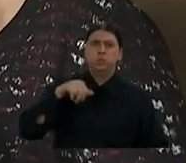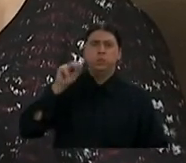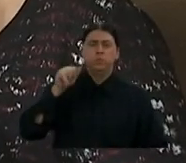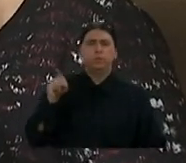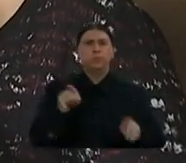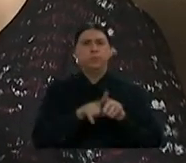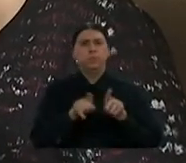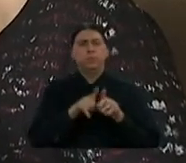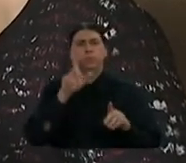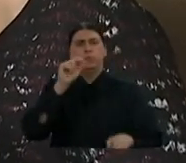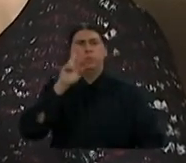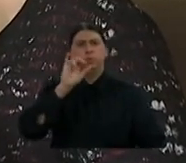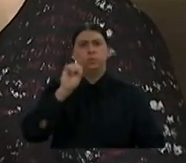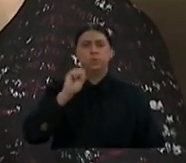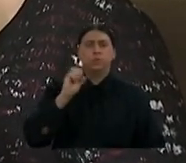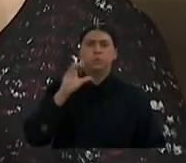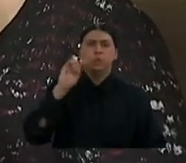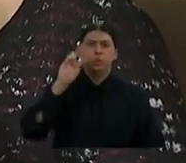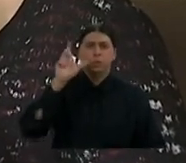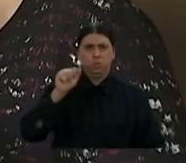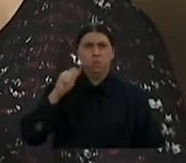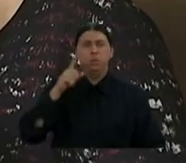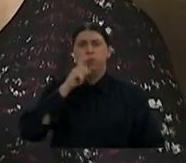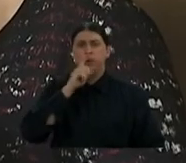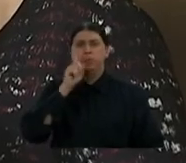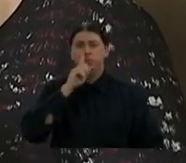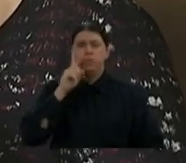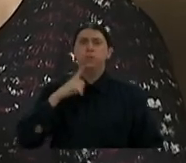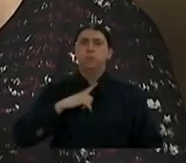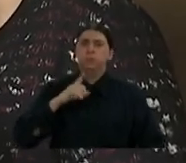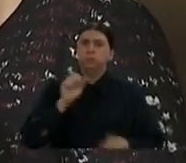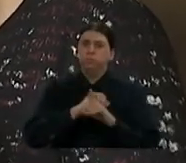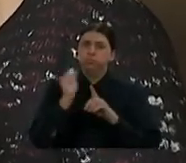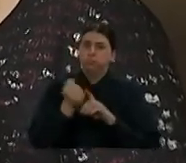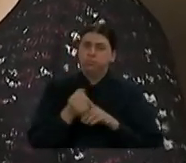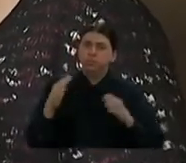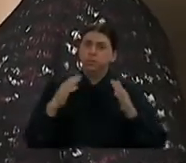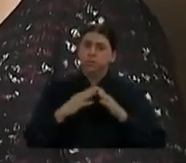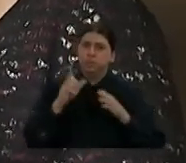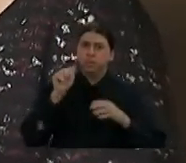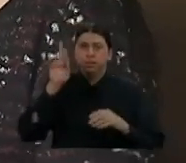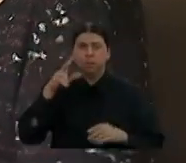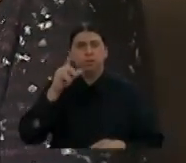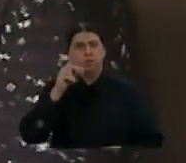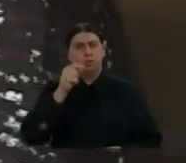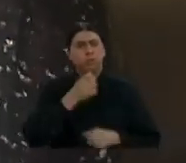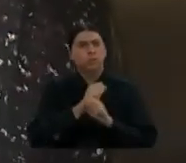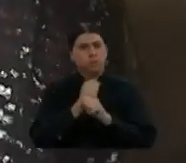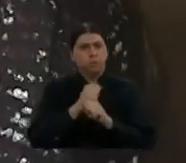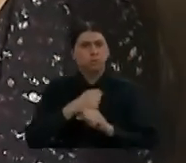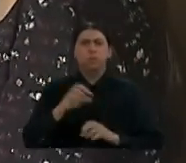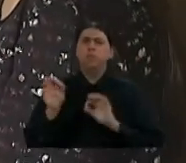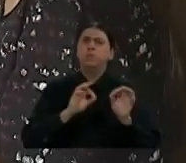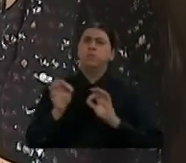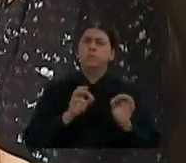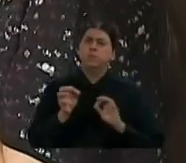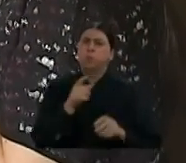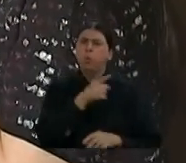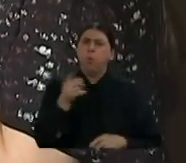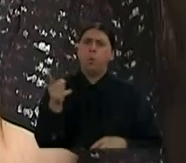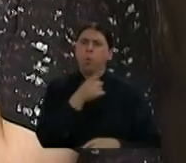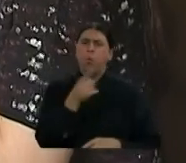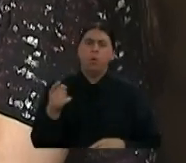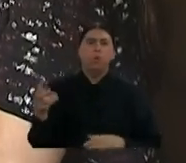carlos que são faz sociais dessa casa lar já há dez anos pra cá